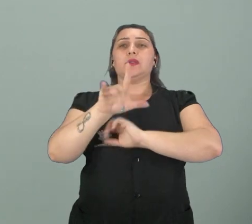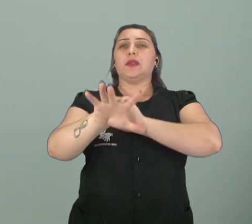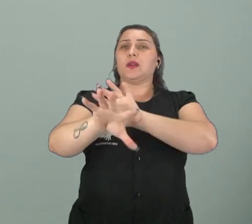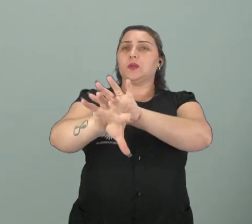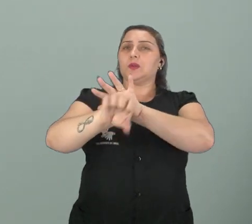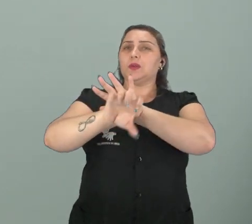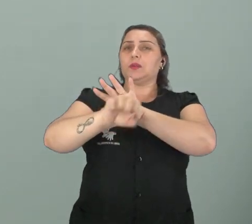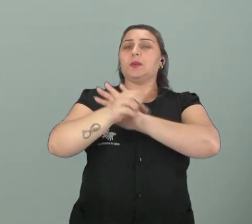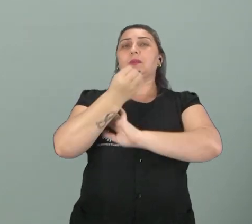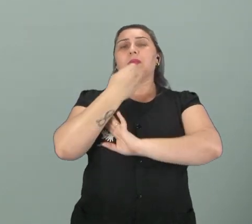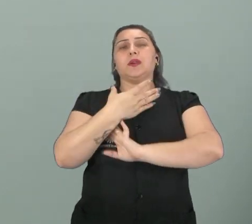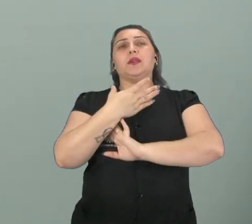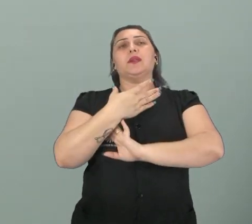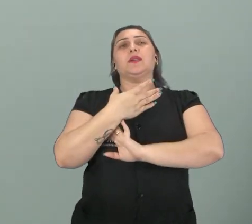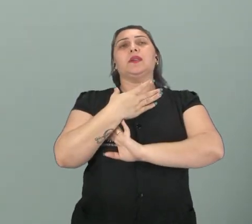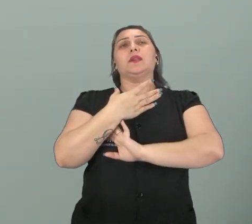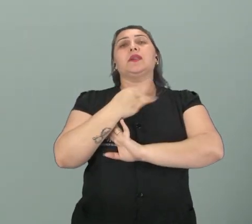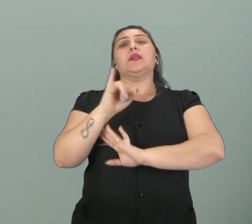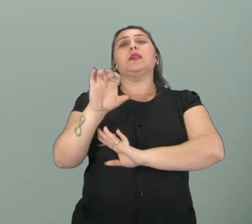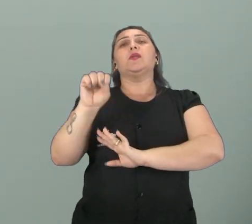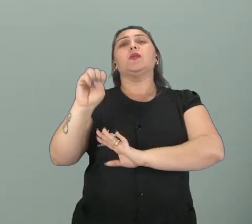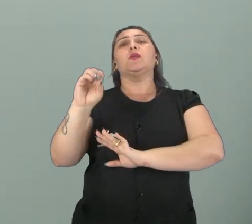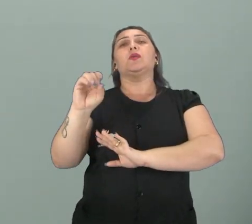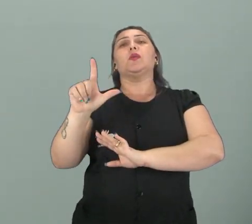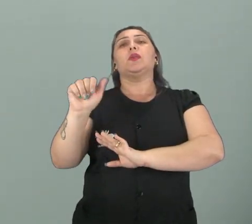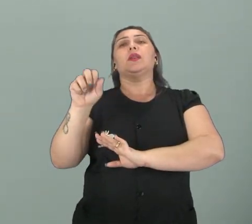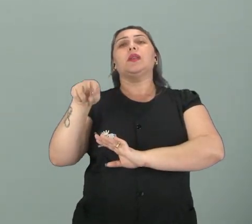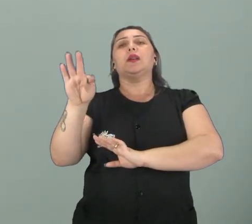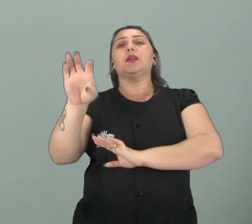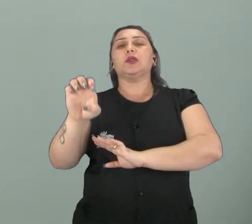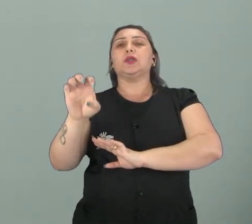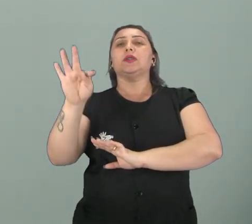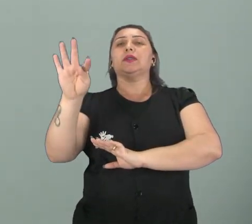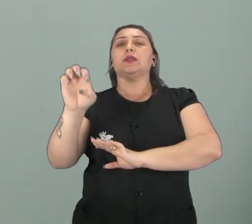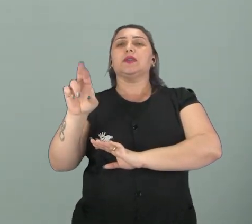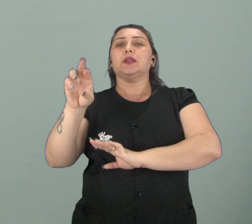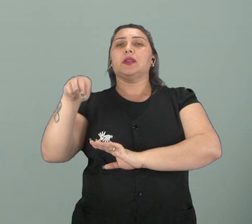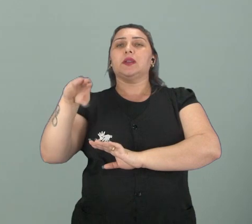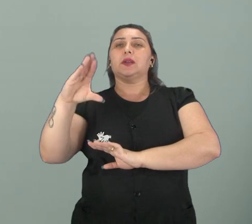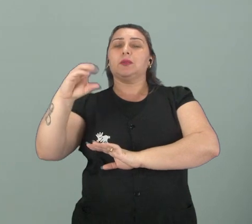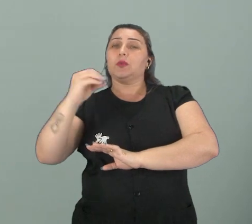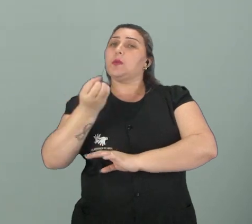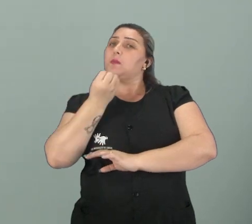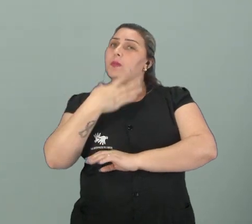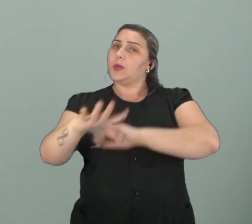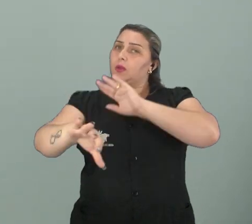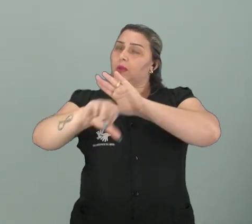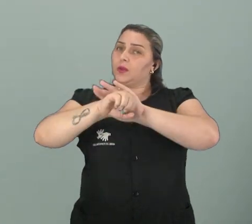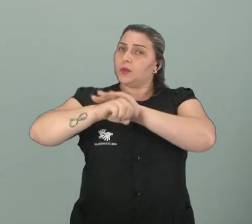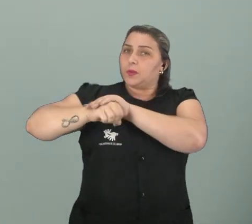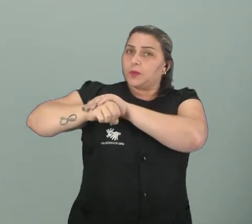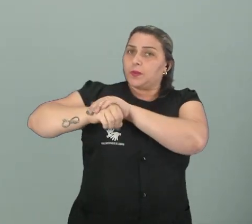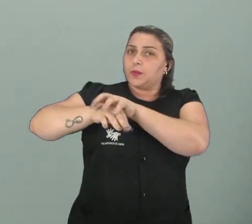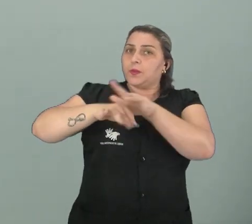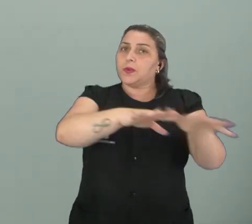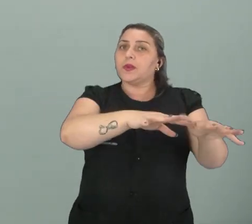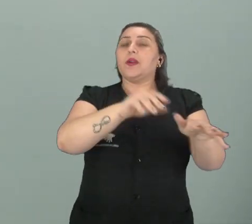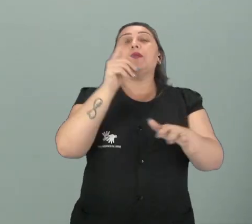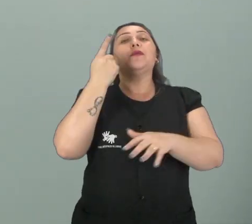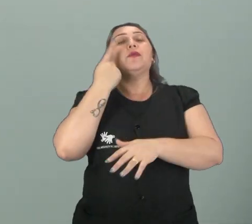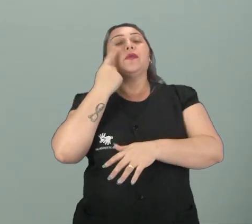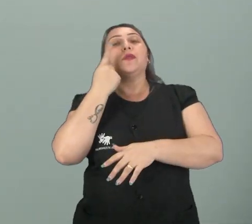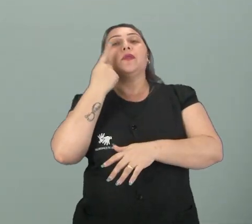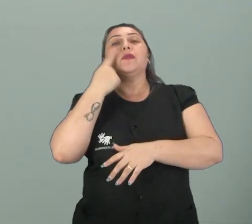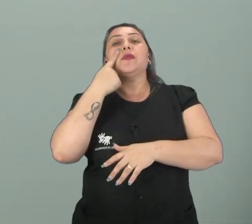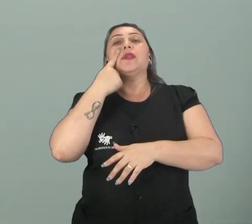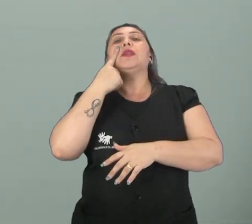conduzir bem isso, a gente vai chamar de isolante térmico. E aqueles que conseguem receber bem esse calor e passar para frente, nós vamos ver que recebe o